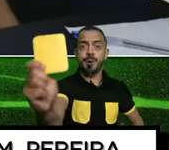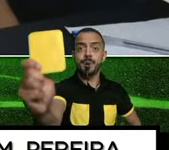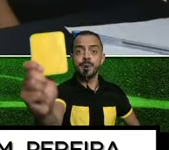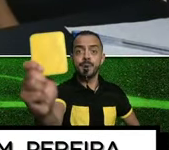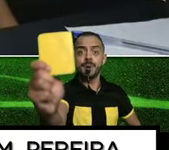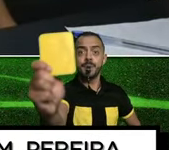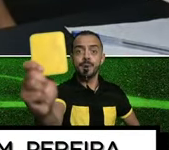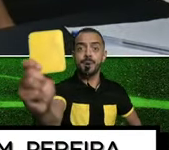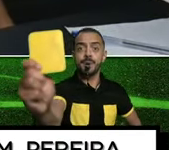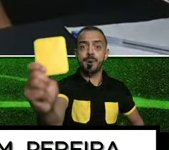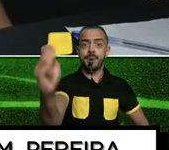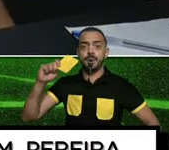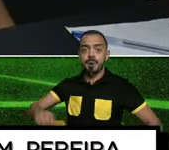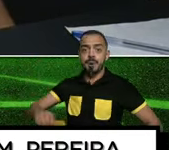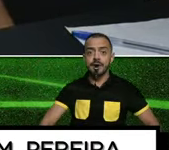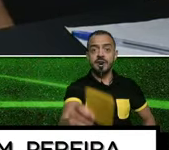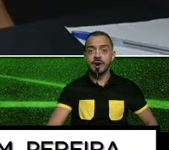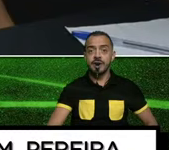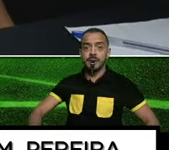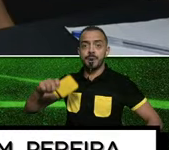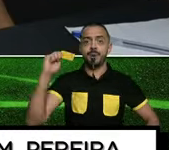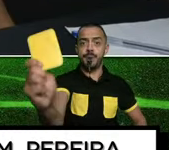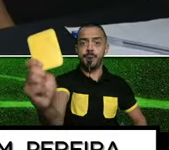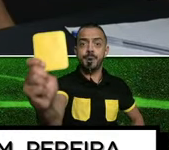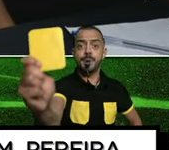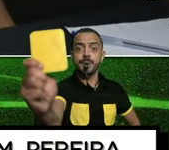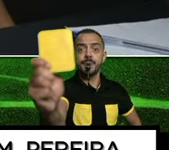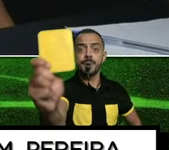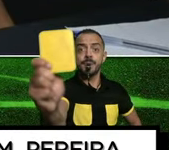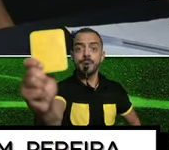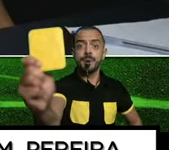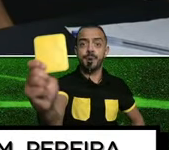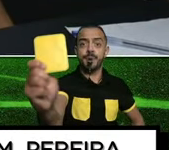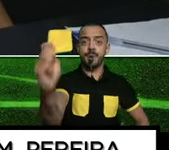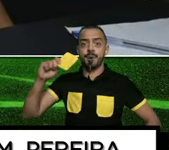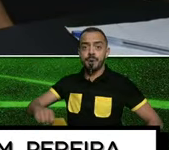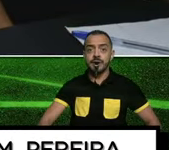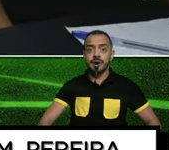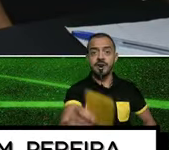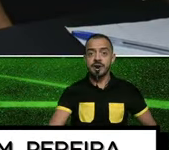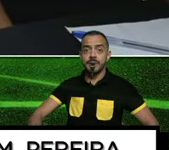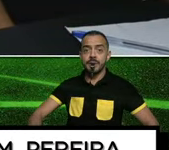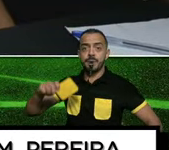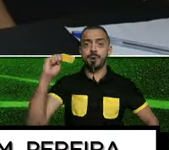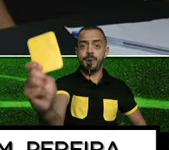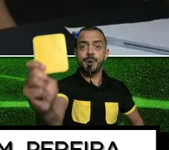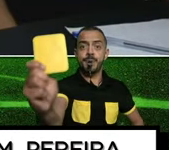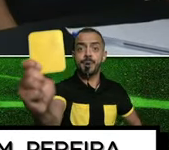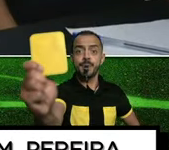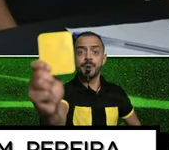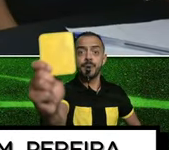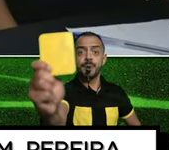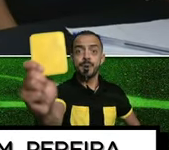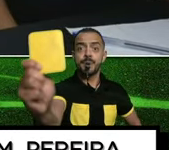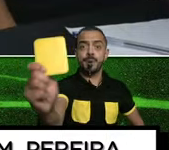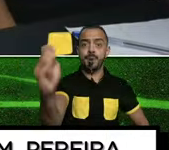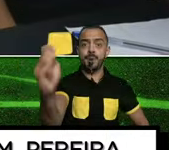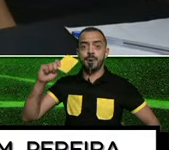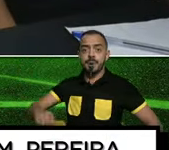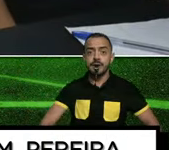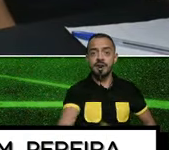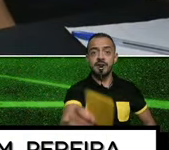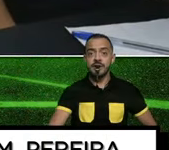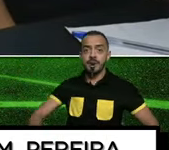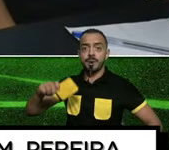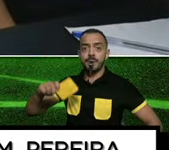atinge o hul nada na minha acou bola não vou sim eu tô com monitor aqui na frente eu também tô tô aqui na frente também não vi nada disso viu você tá